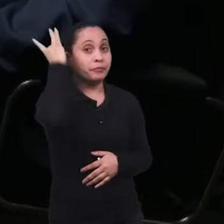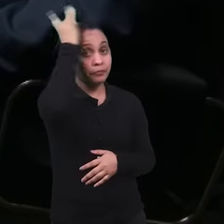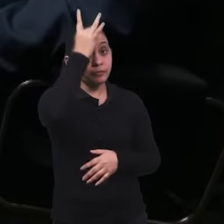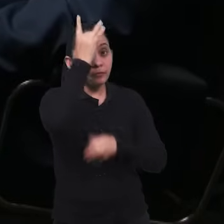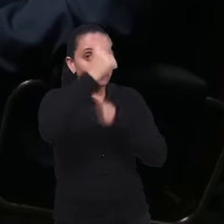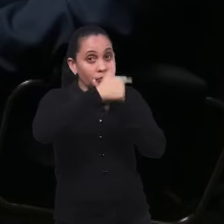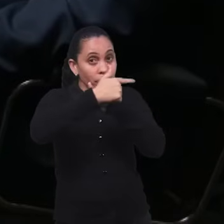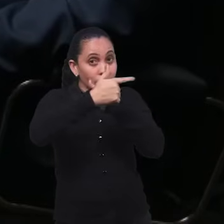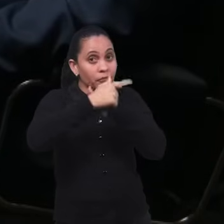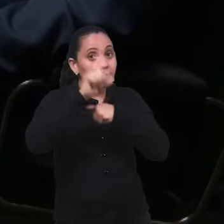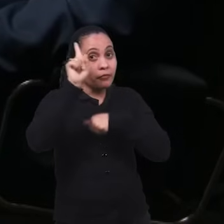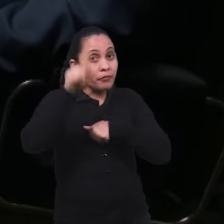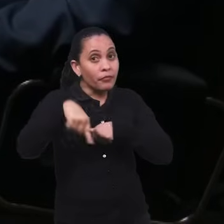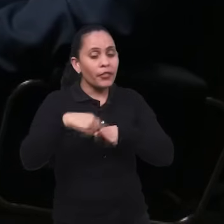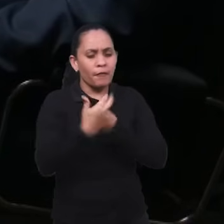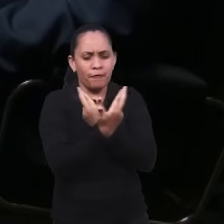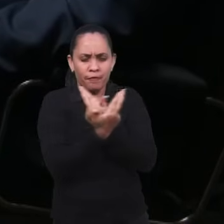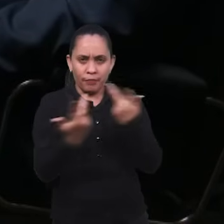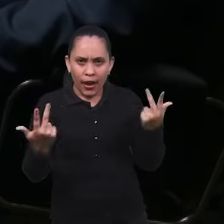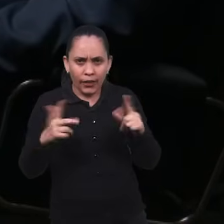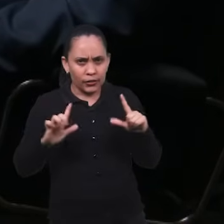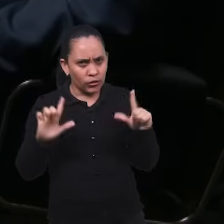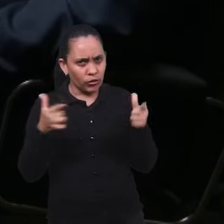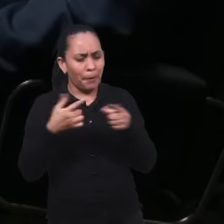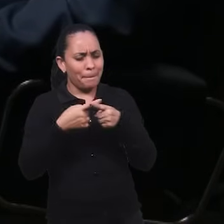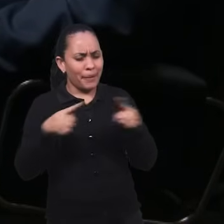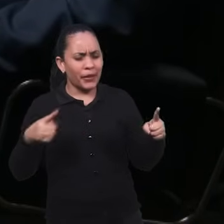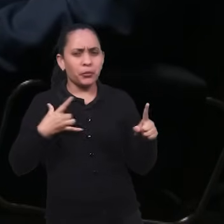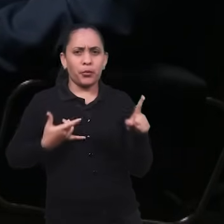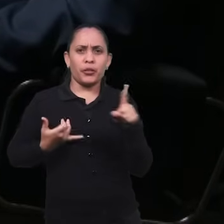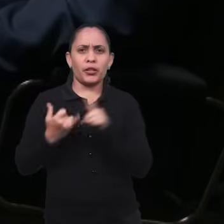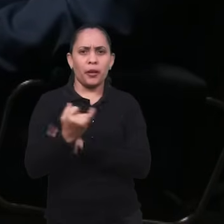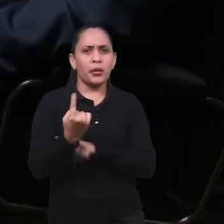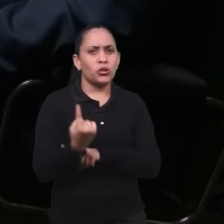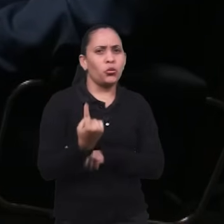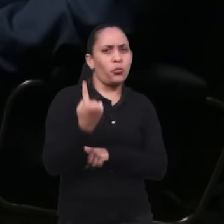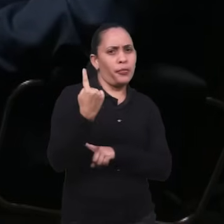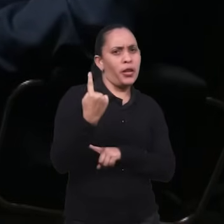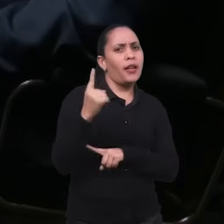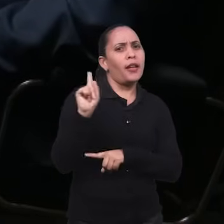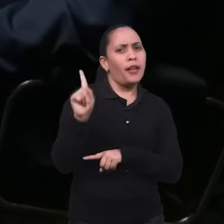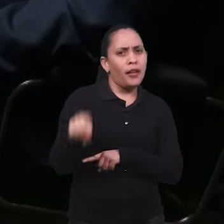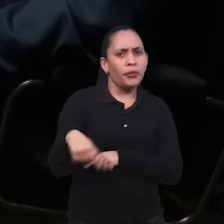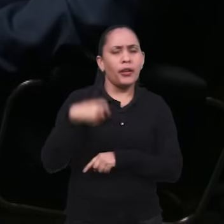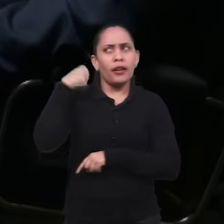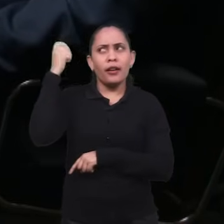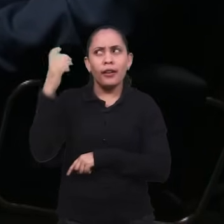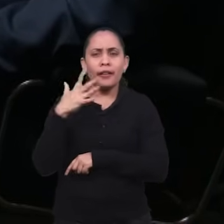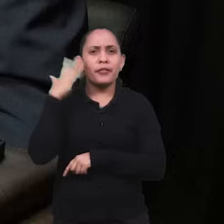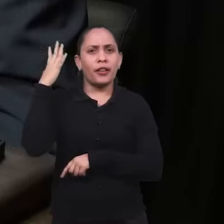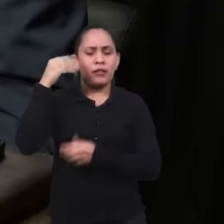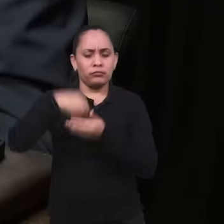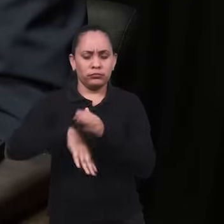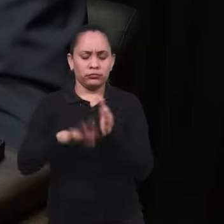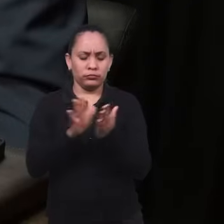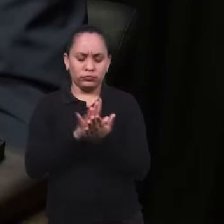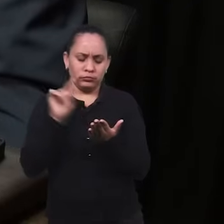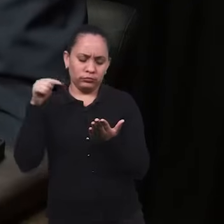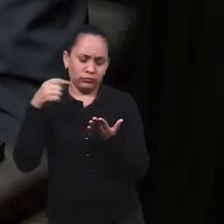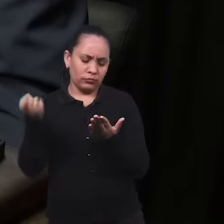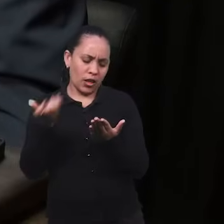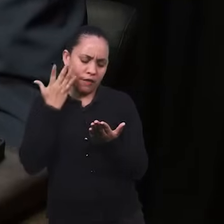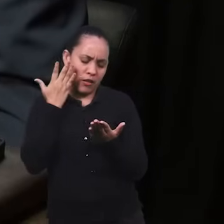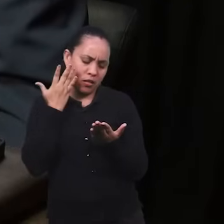funções do Espírito Santo, tem N funções, mas profeticamente uma delas é revelar os mistérios que estão na